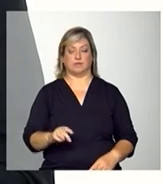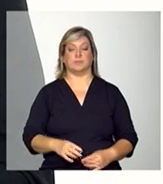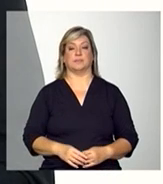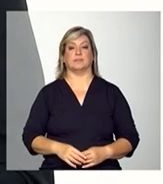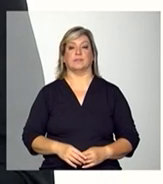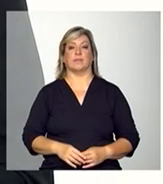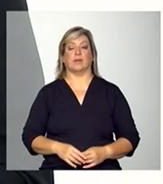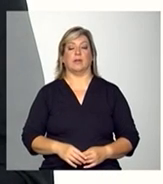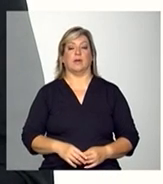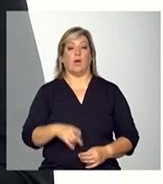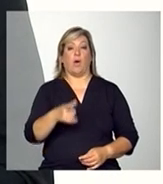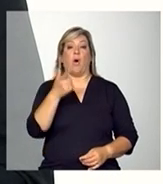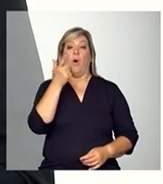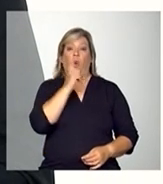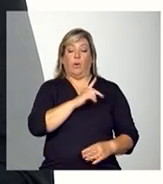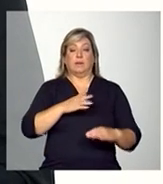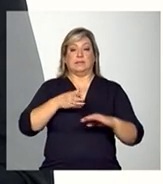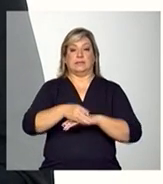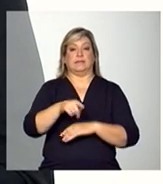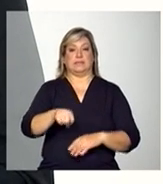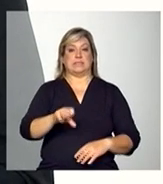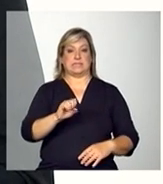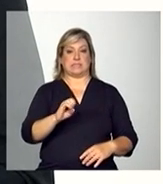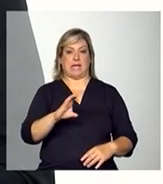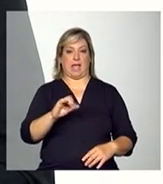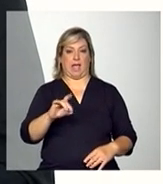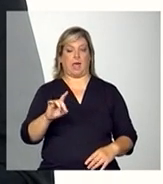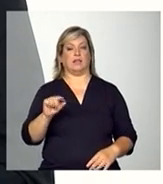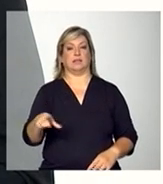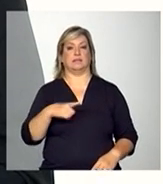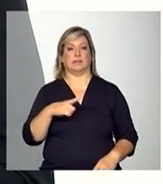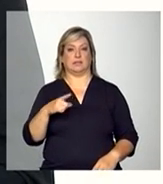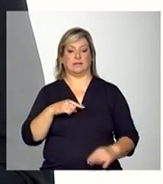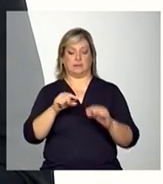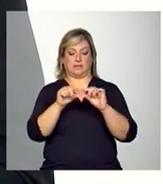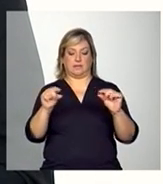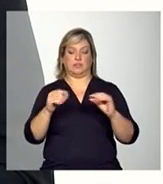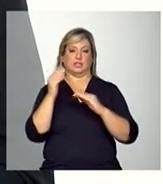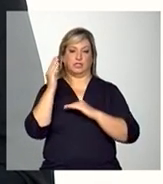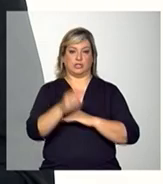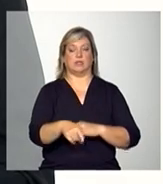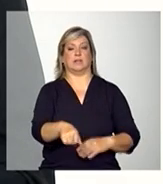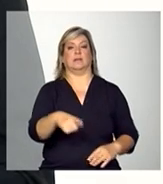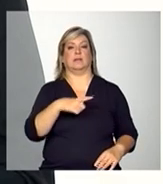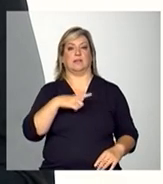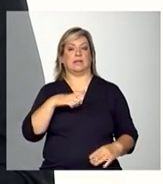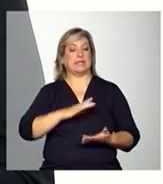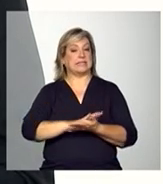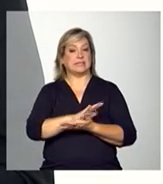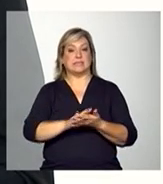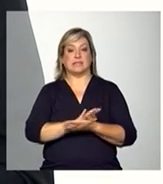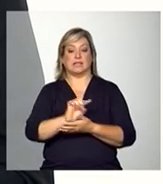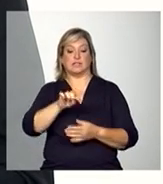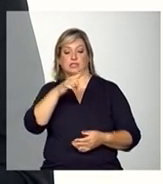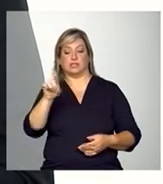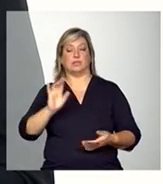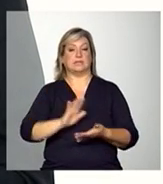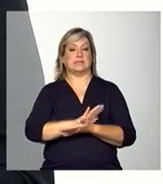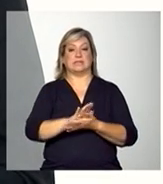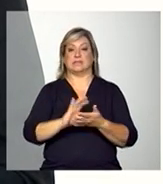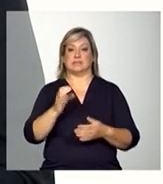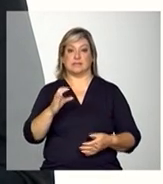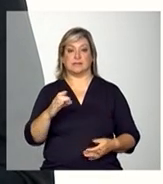eh acessar o secad através do link direto aplicações sentil e sem sidil pmds